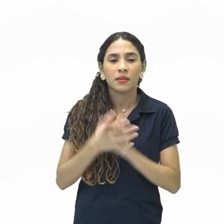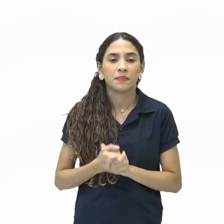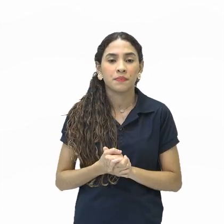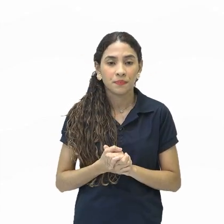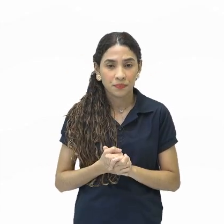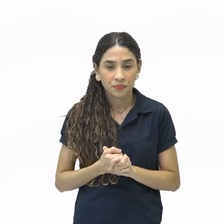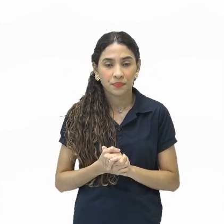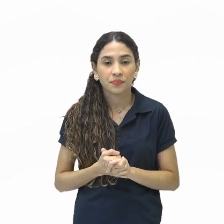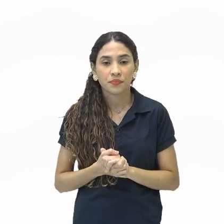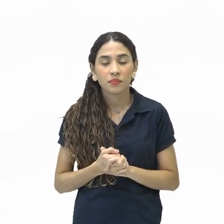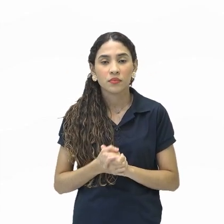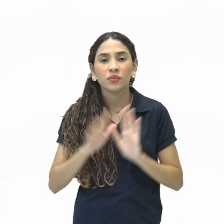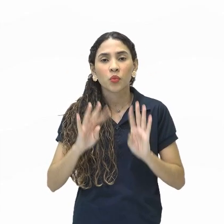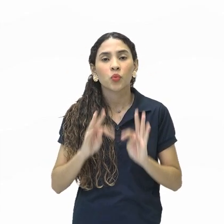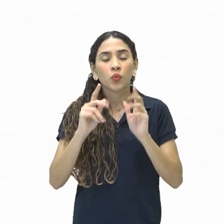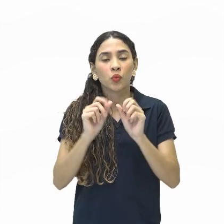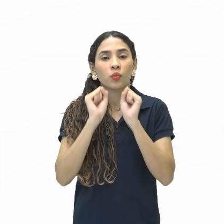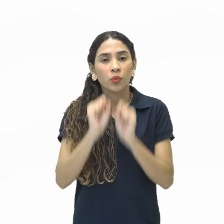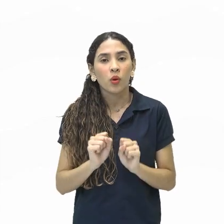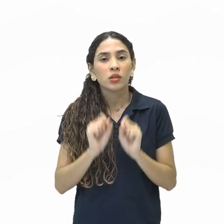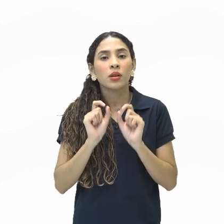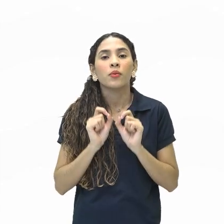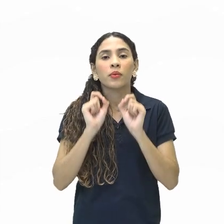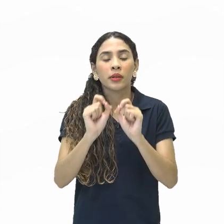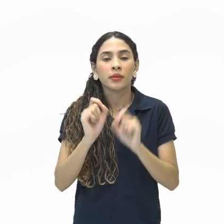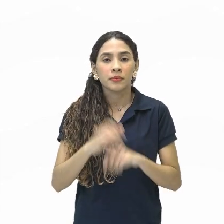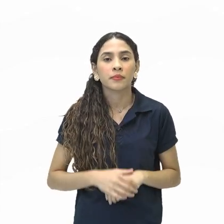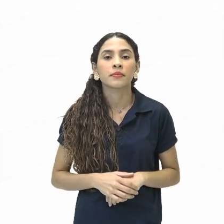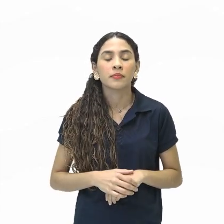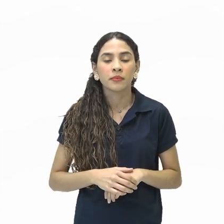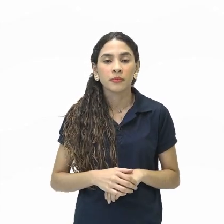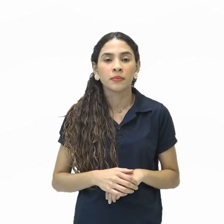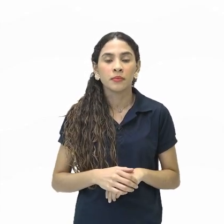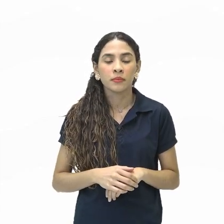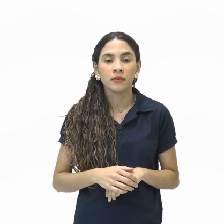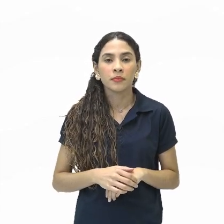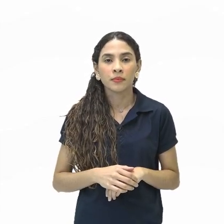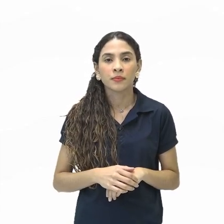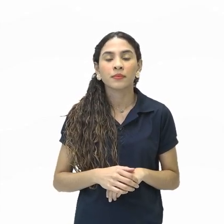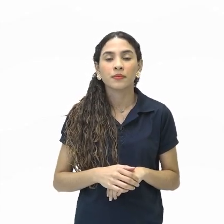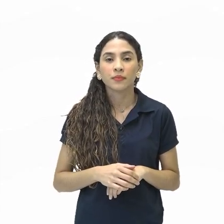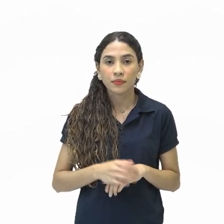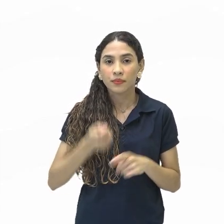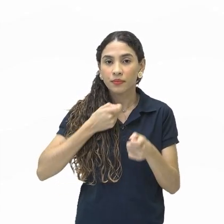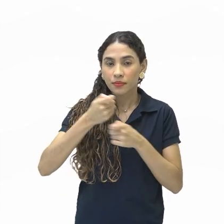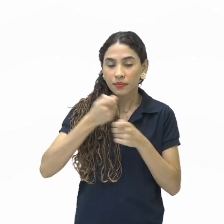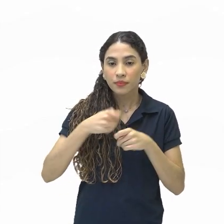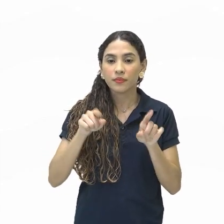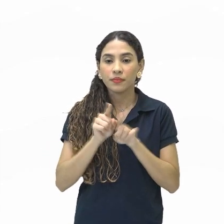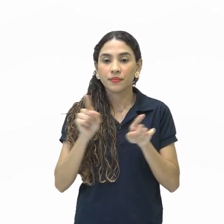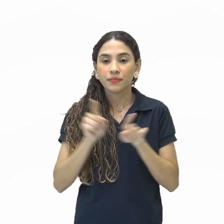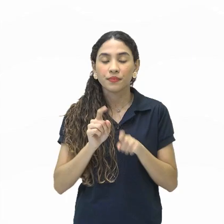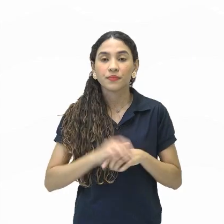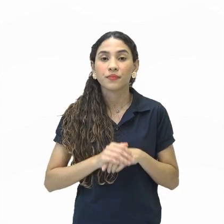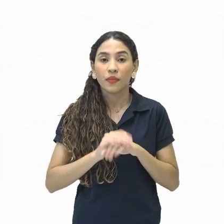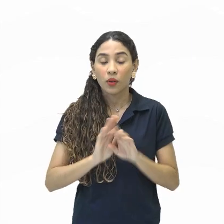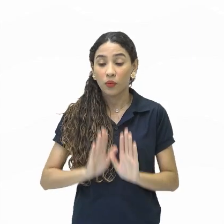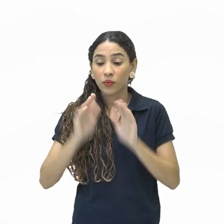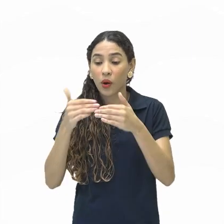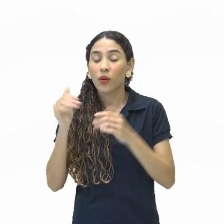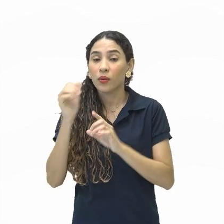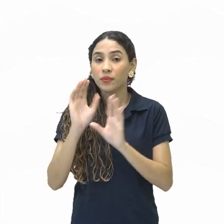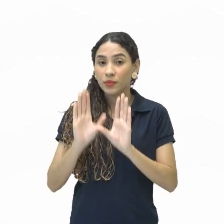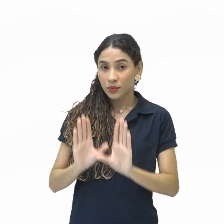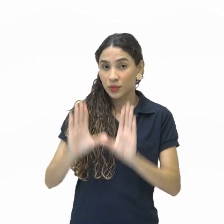né? Para que tudo possa, então, assim, né, ser bens e serviços em prol da